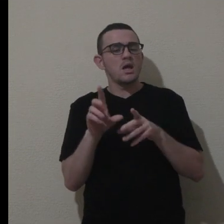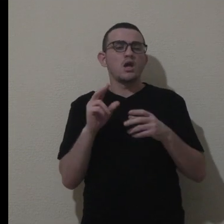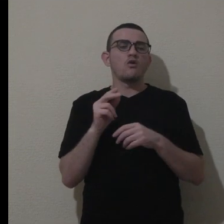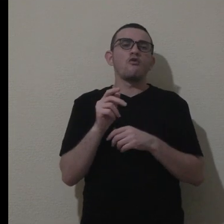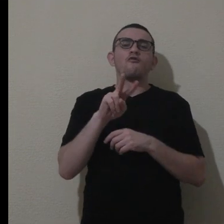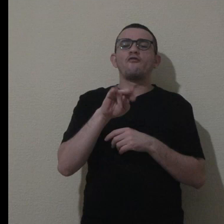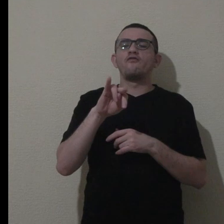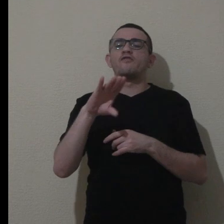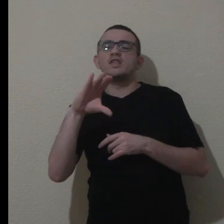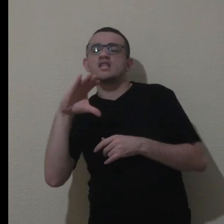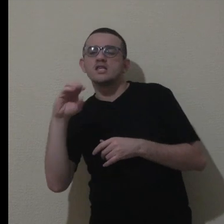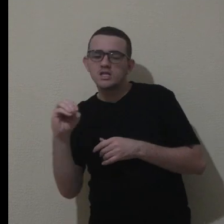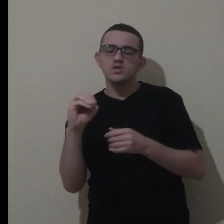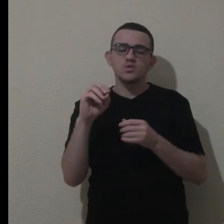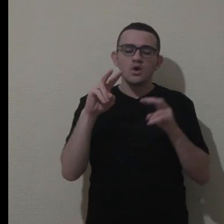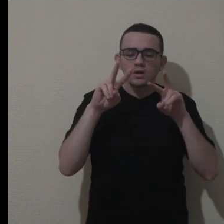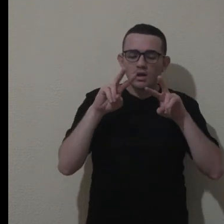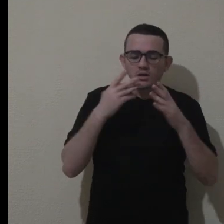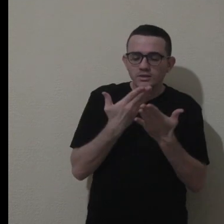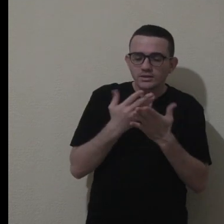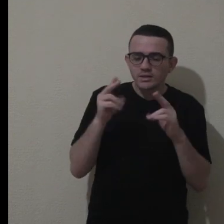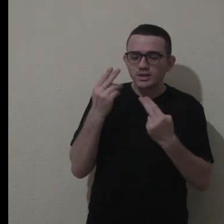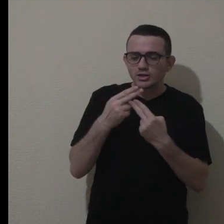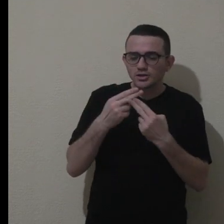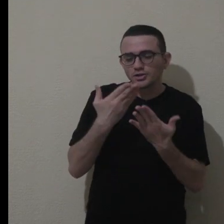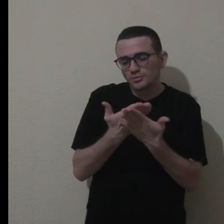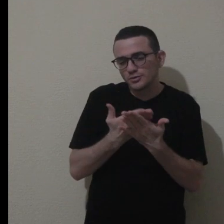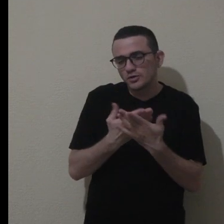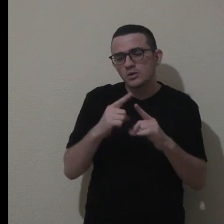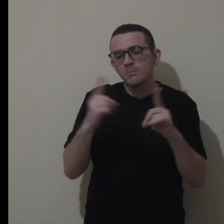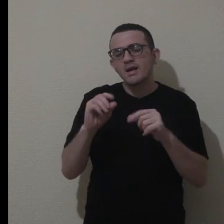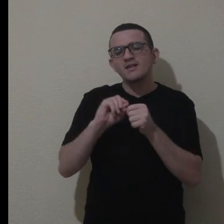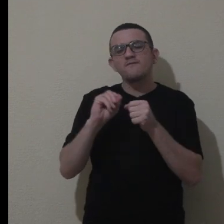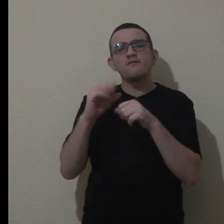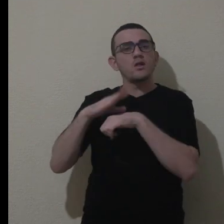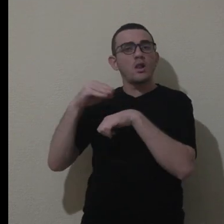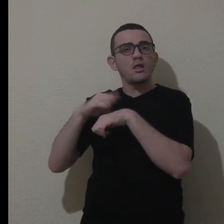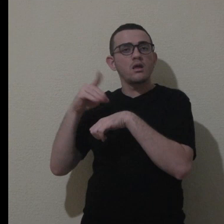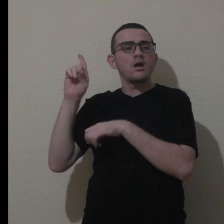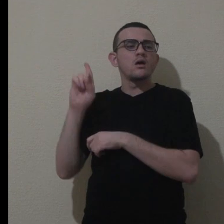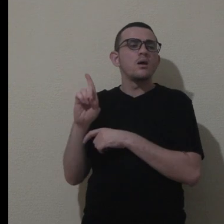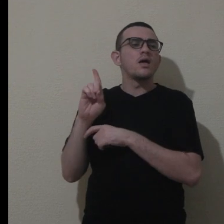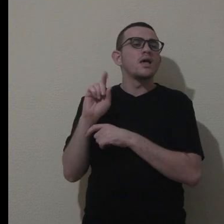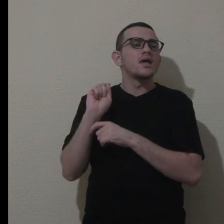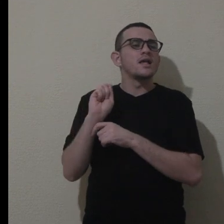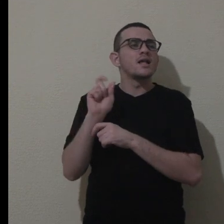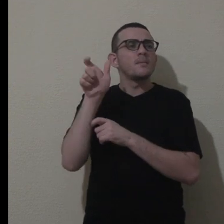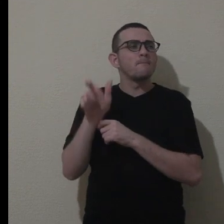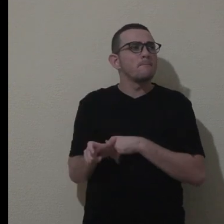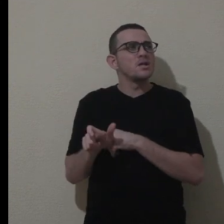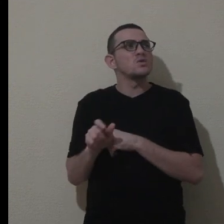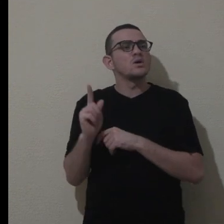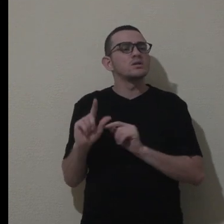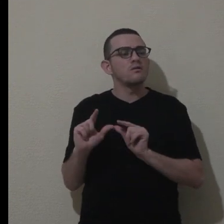os vícios que tem nesse tipo de estudo observacional, mas é um estudo que foi feito na Suécia, com pessoas que foram